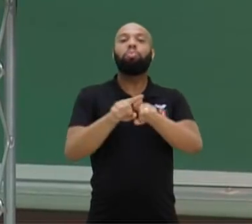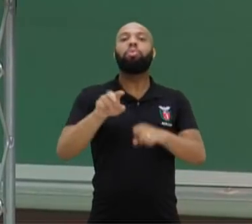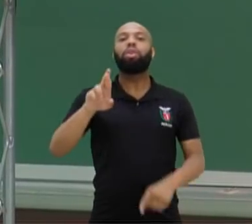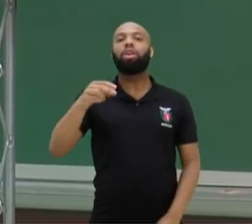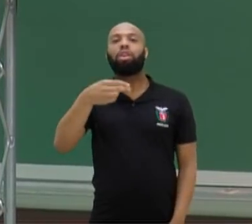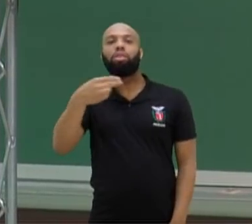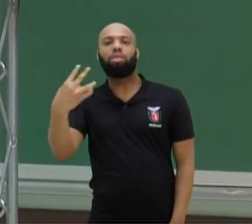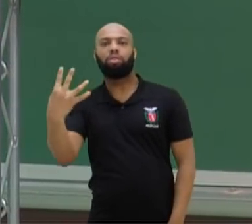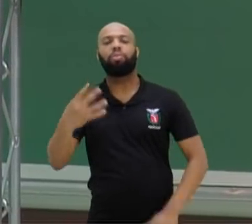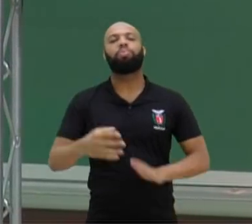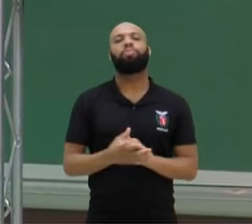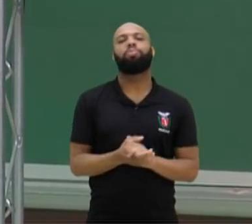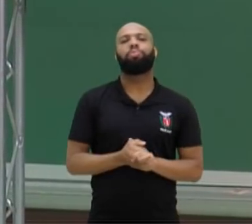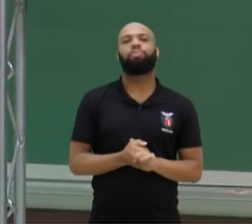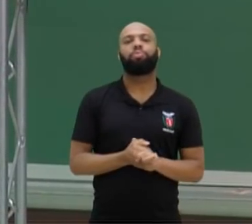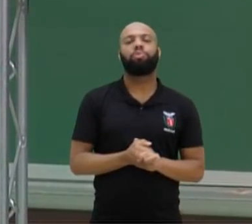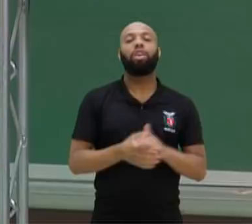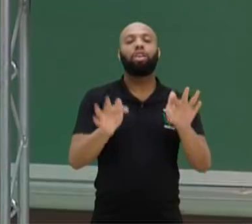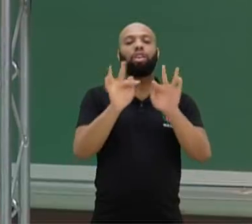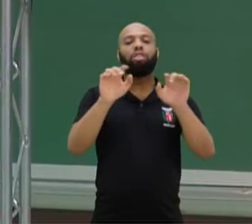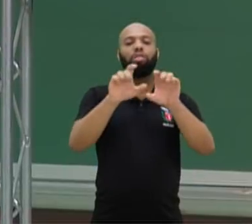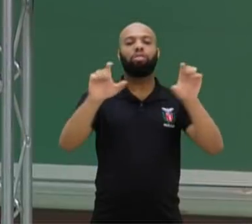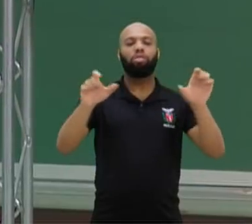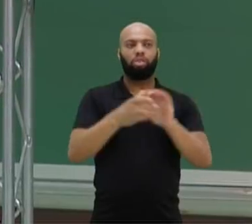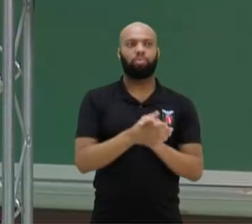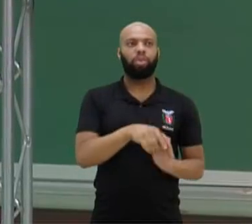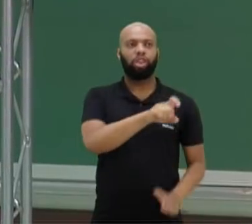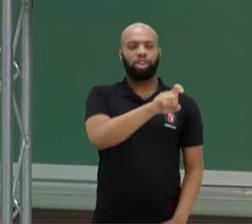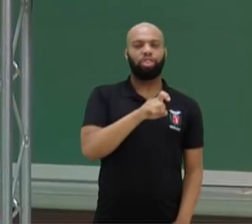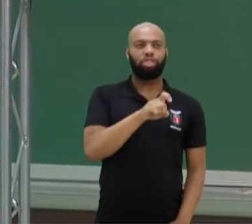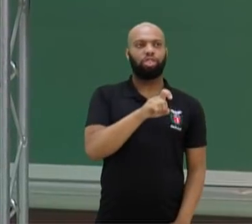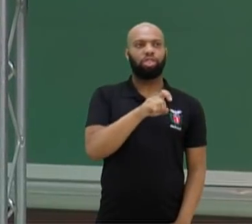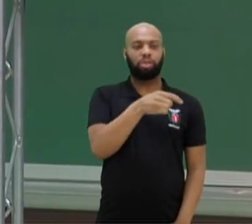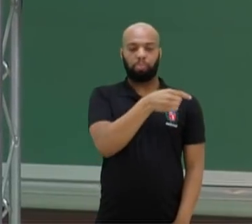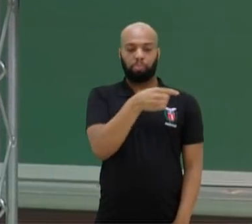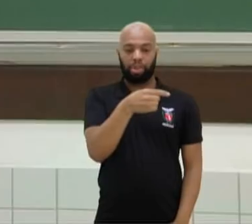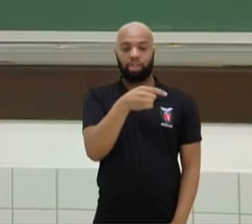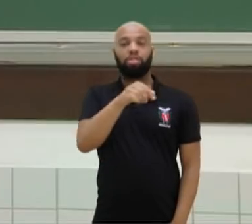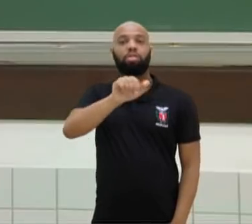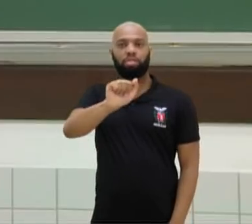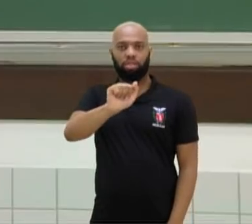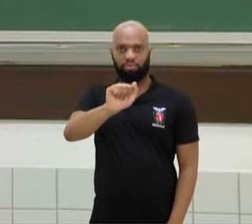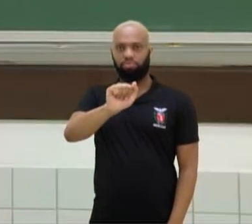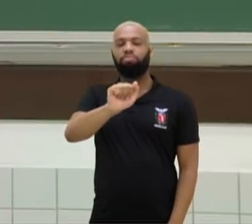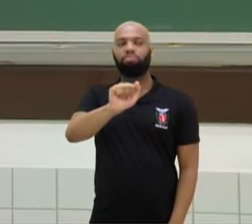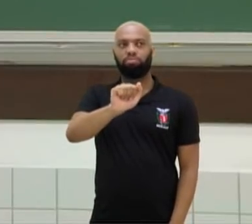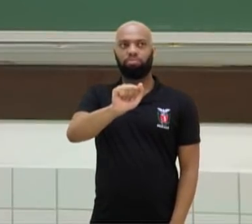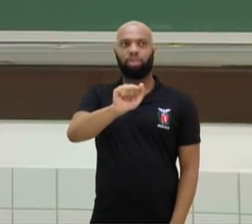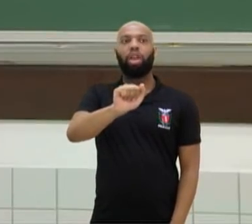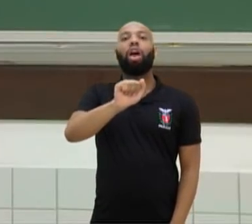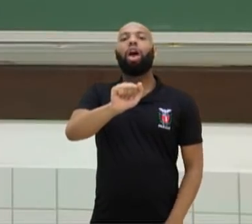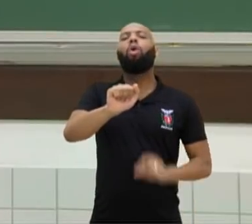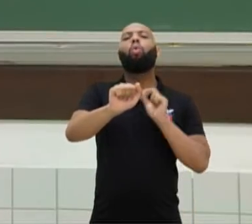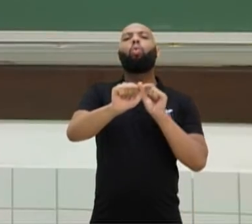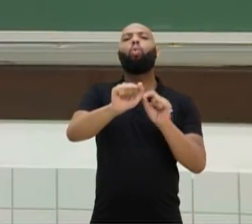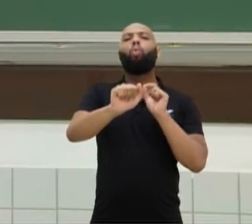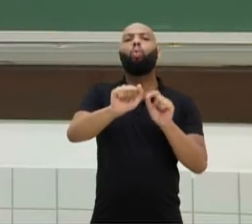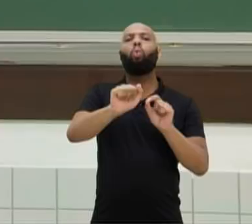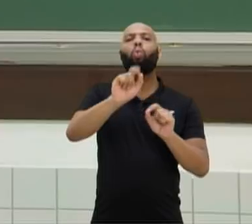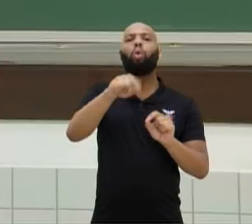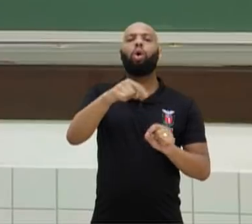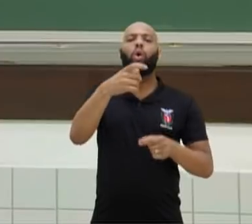bem. Fórmula da circunferência, x menos a. O a, ele é a